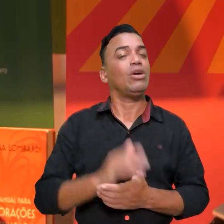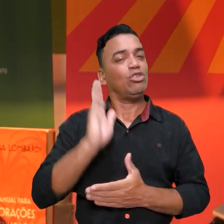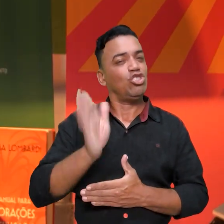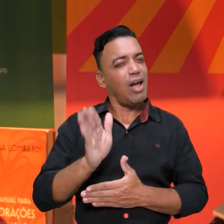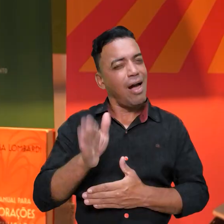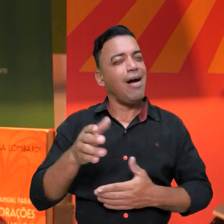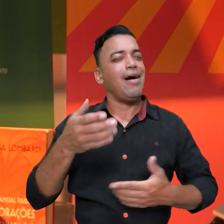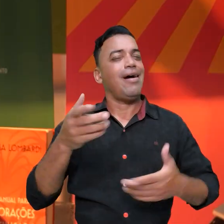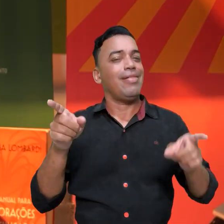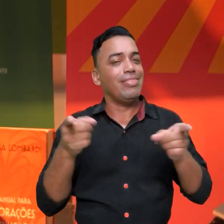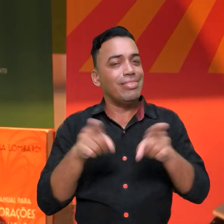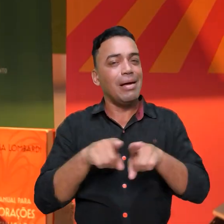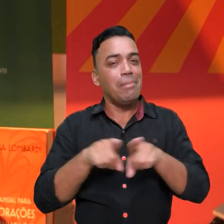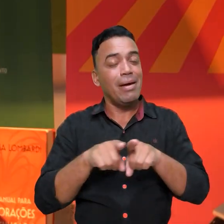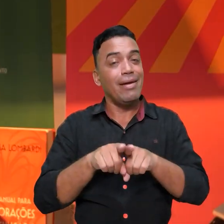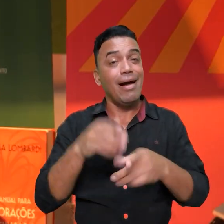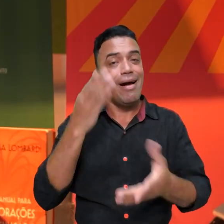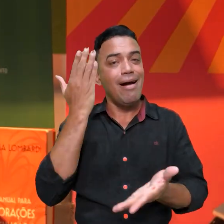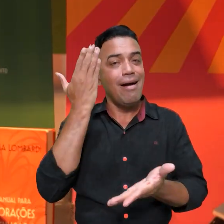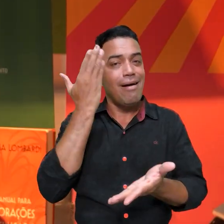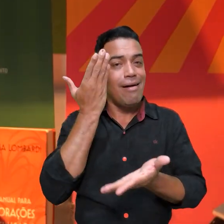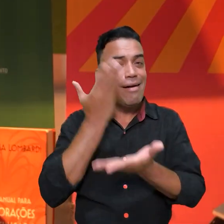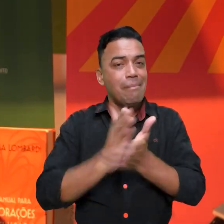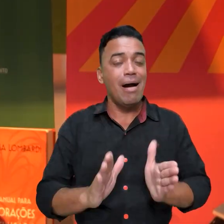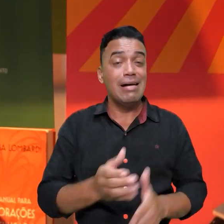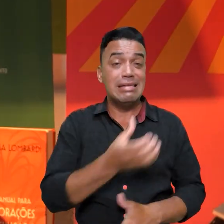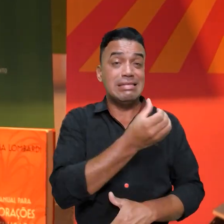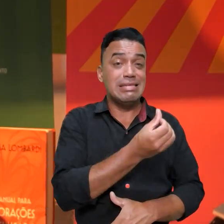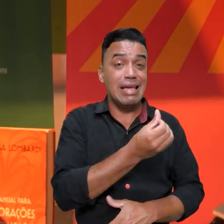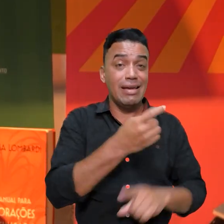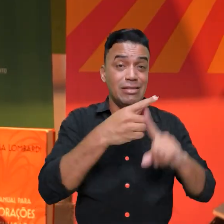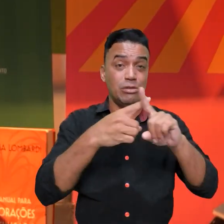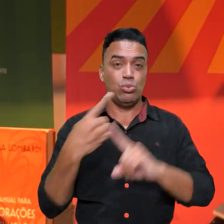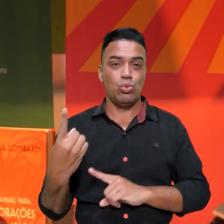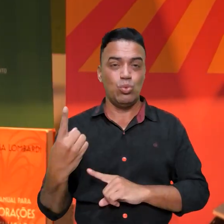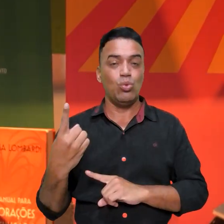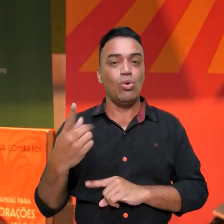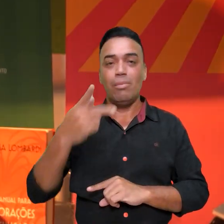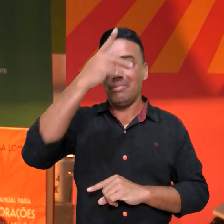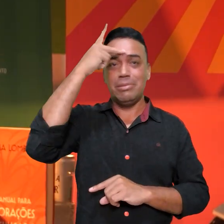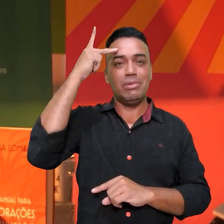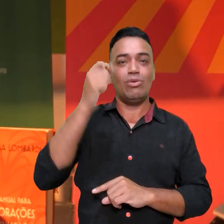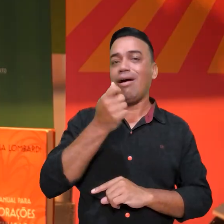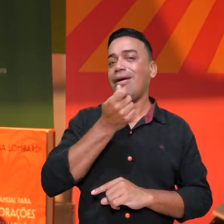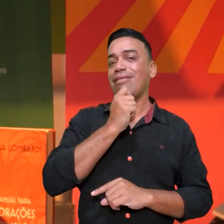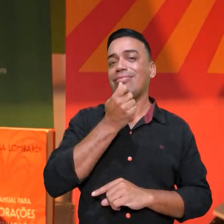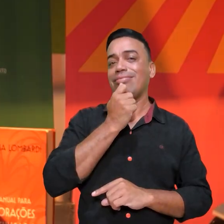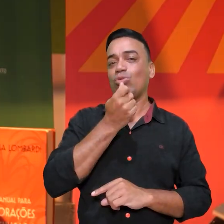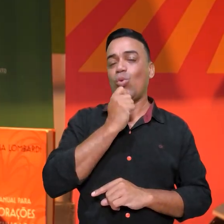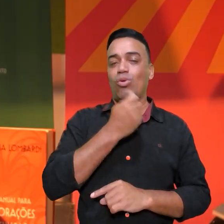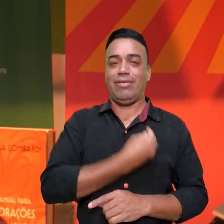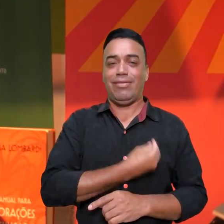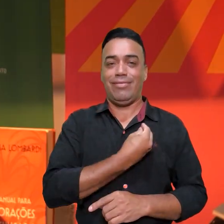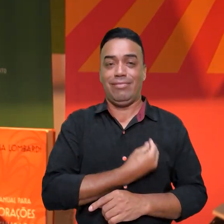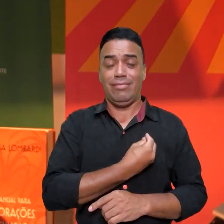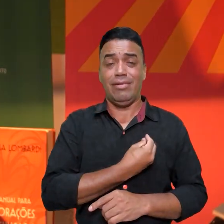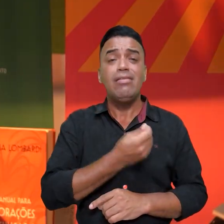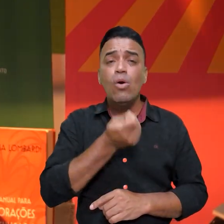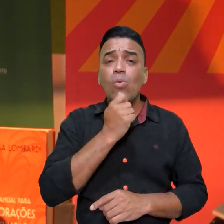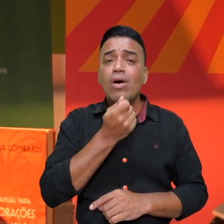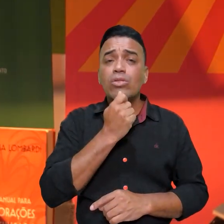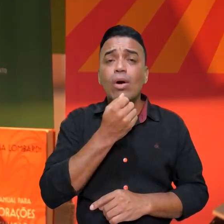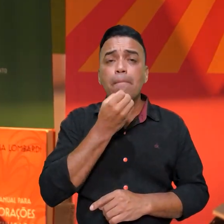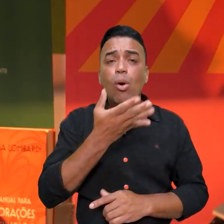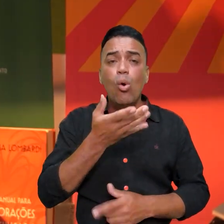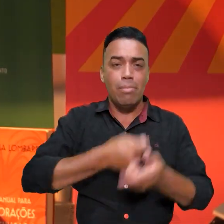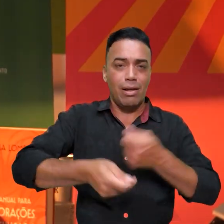a gente precisa acabar com a escala 6x1, para que as pessoas fiquem mais à toa. Porque ficar à toa é bom para a